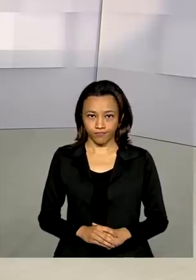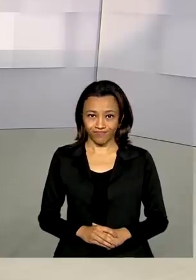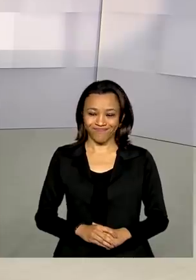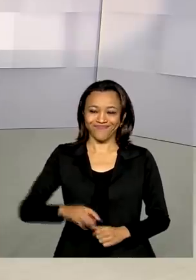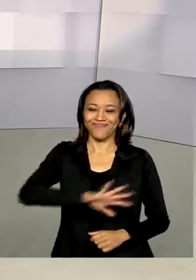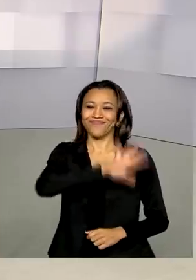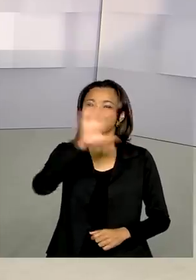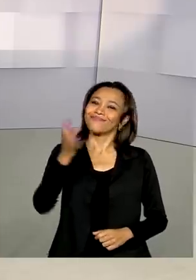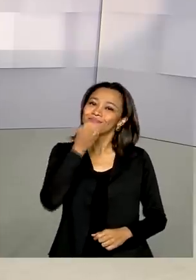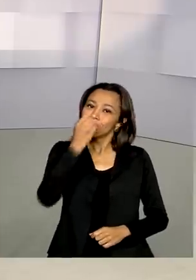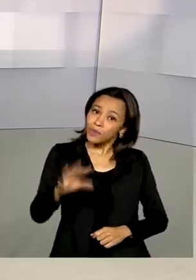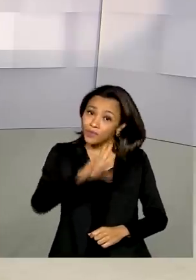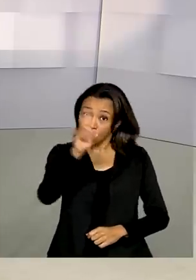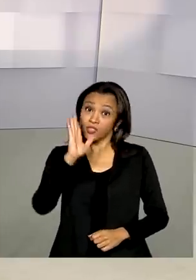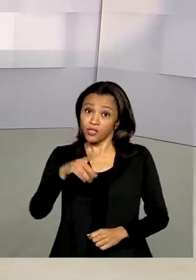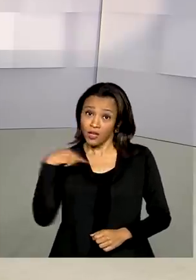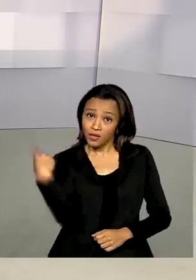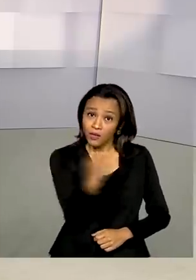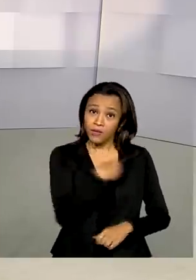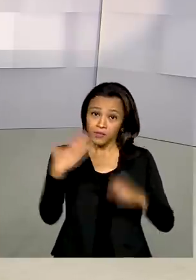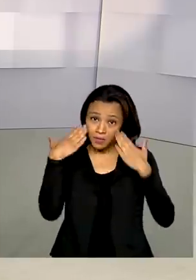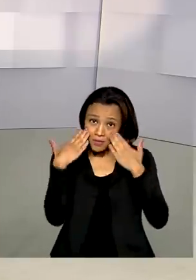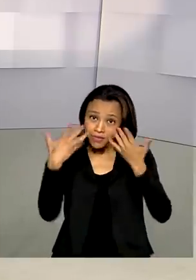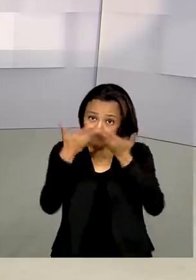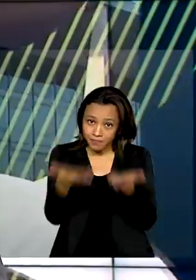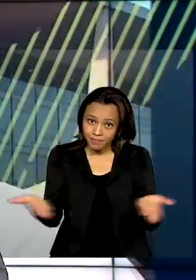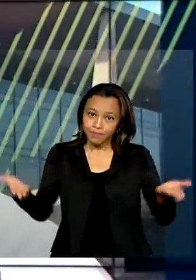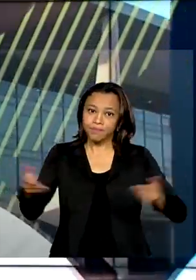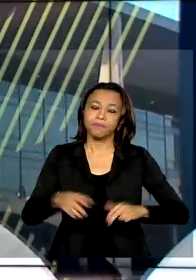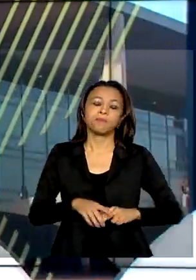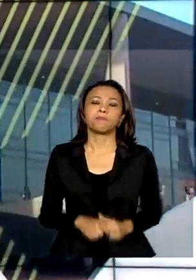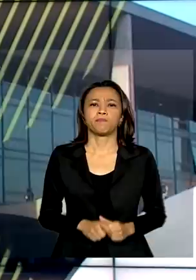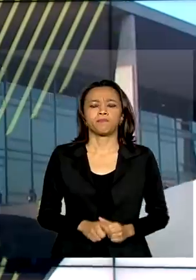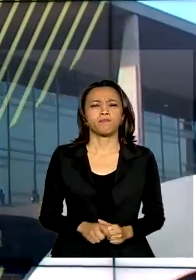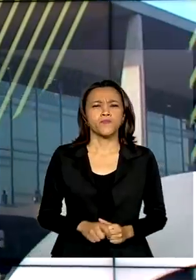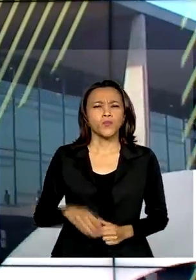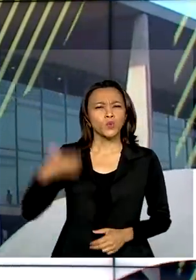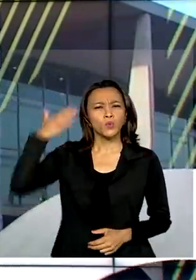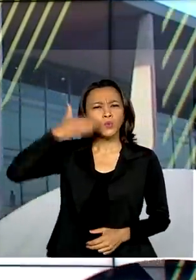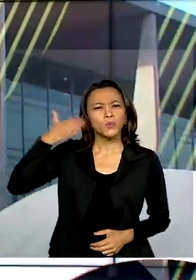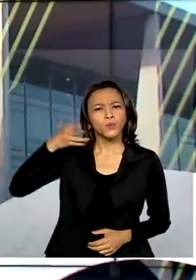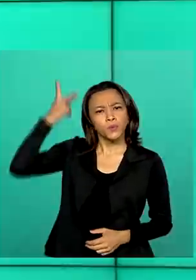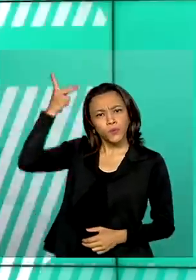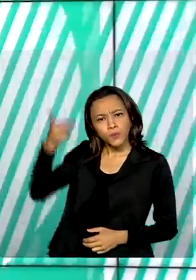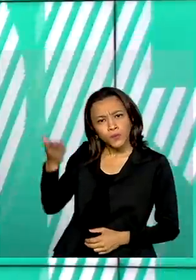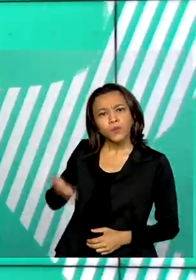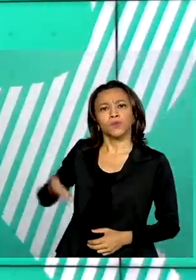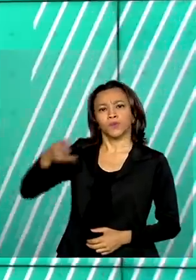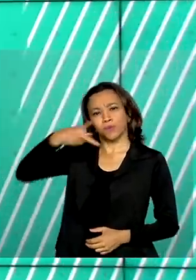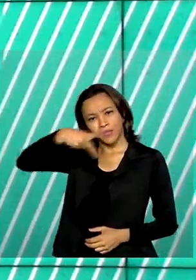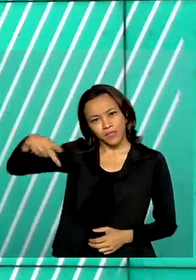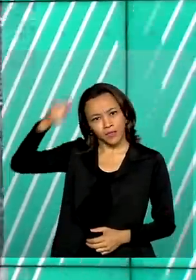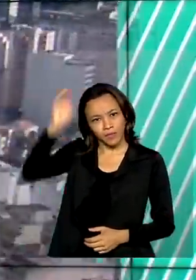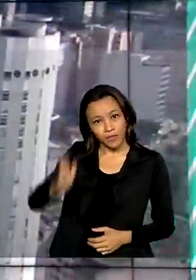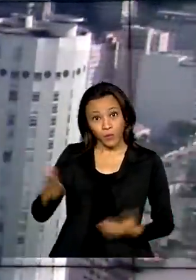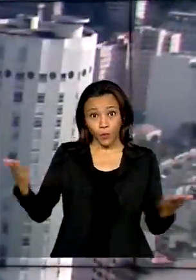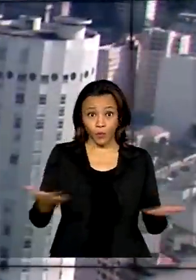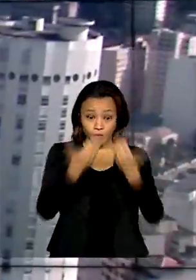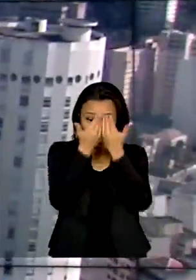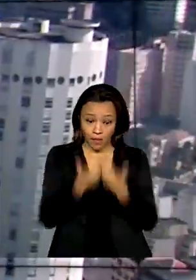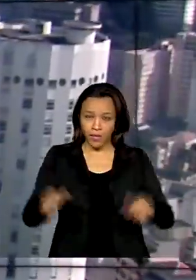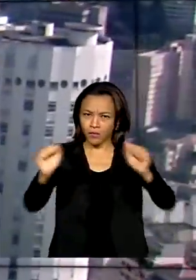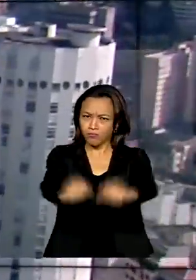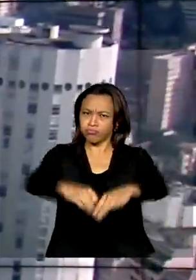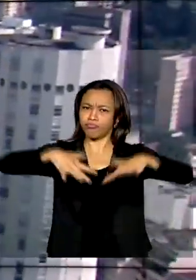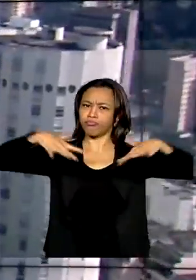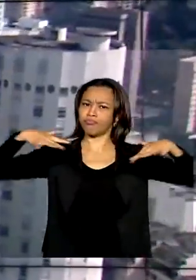Olá, bom dia! Já estamos no ar com o Governo Agora. Com o discurso do presidente do Brasil, foi aberta hoje a primeira